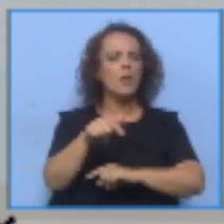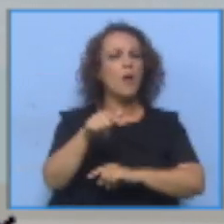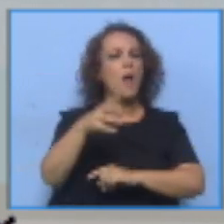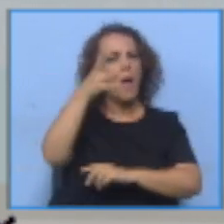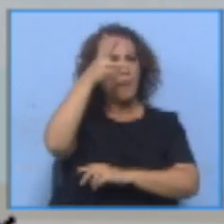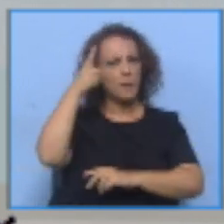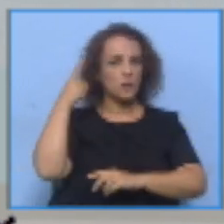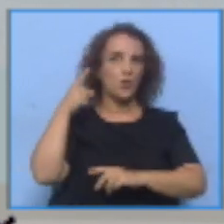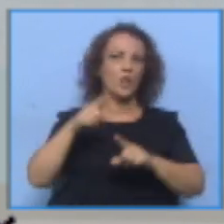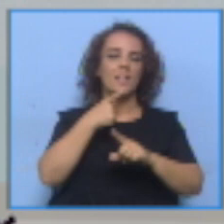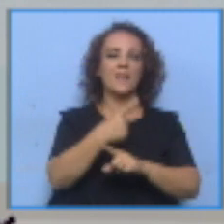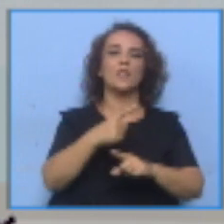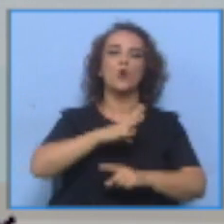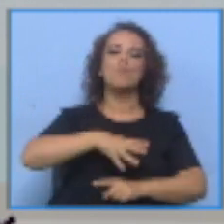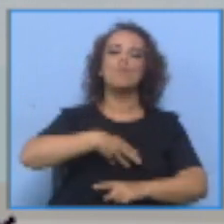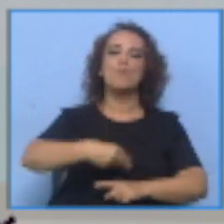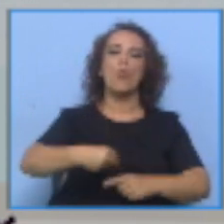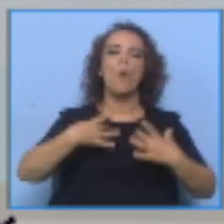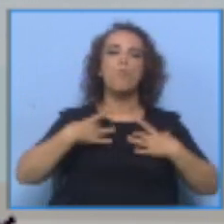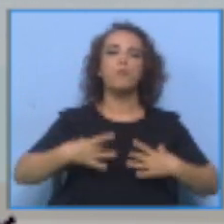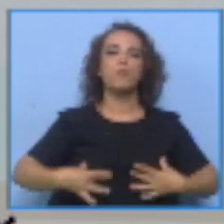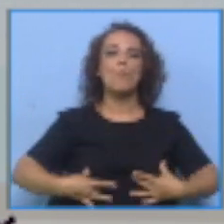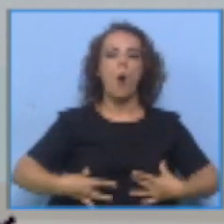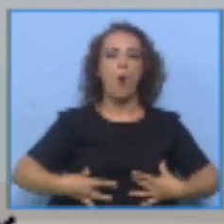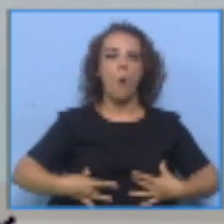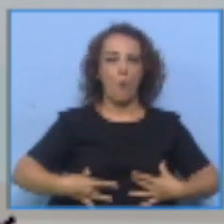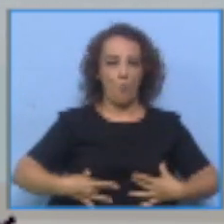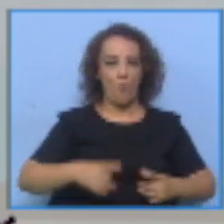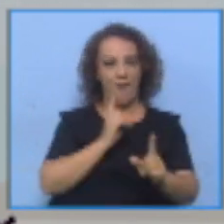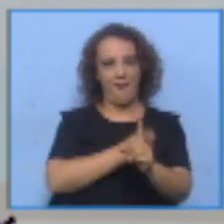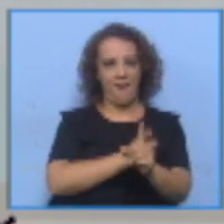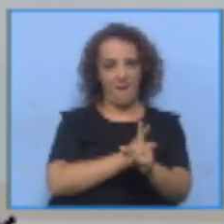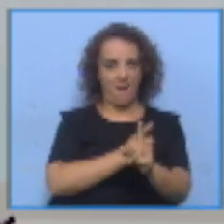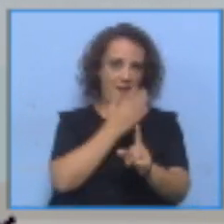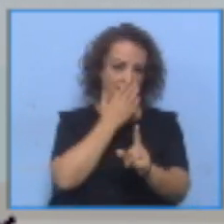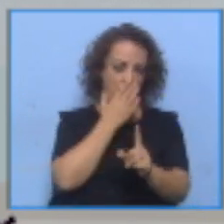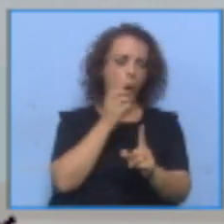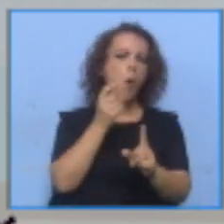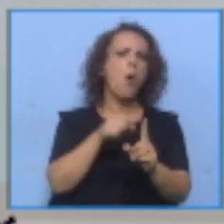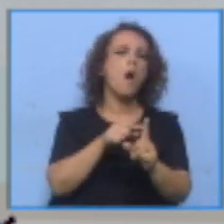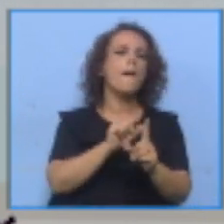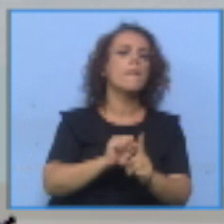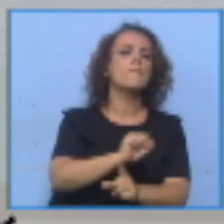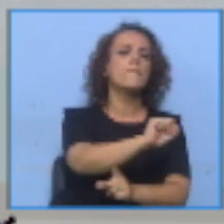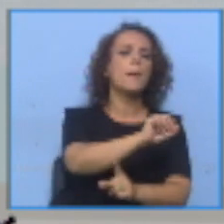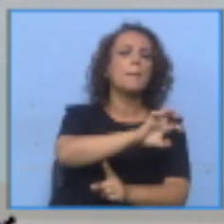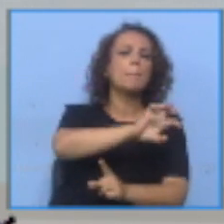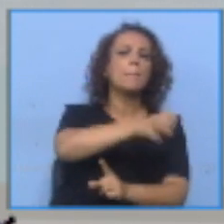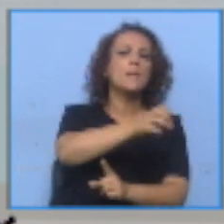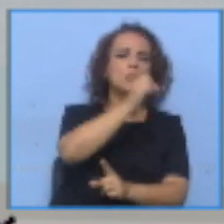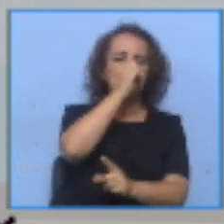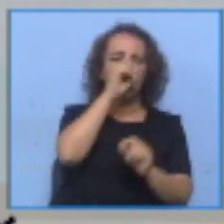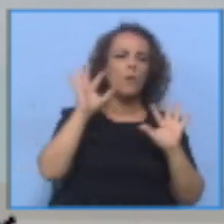facto, é o pulmão do mundo ou é pertença dos países que, enfim, que têm território na floresta